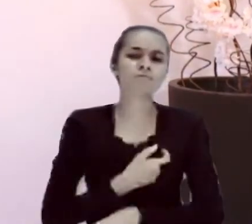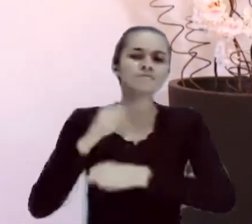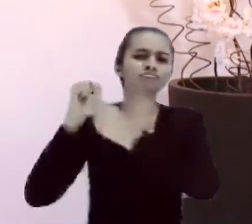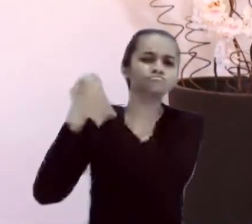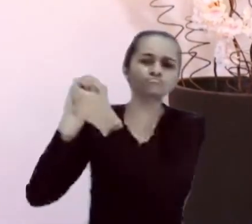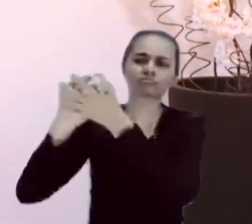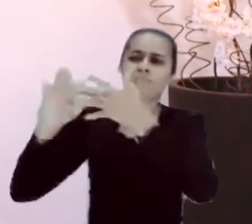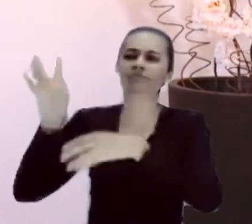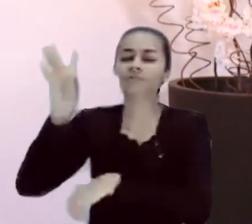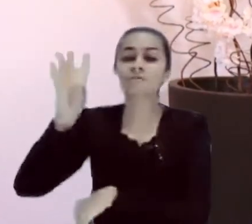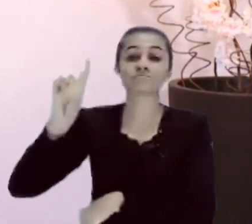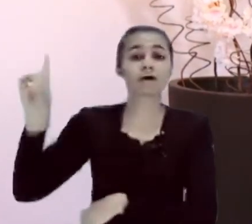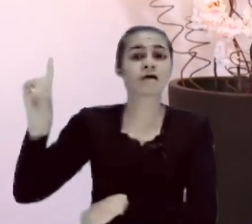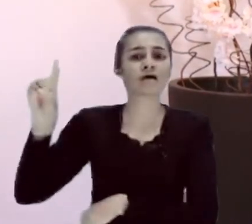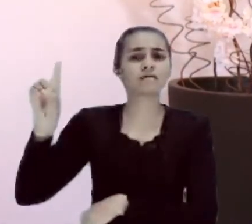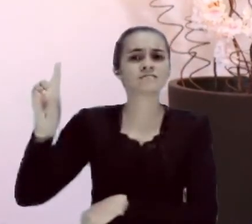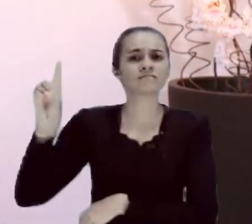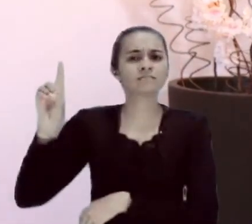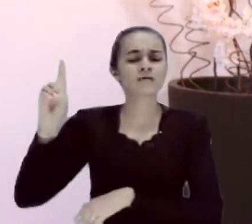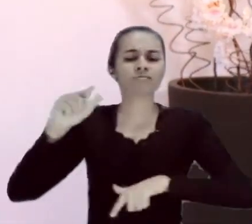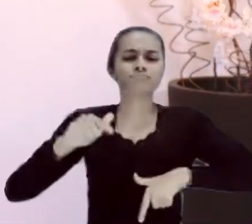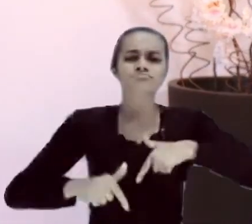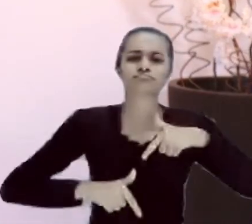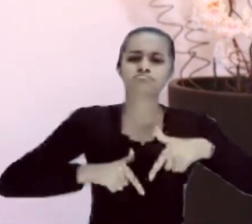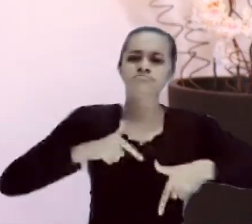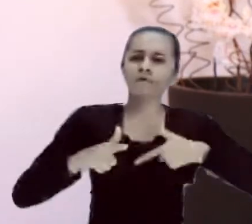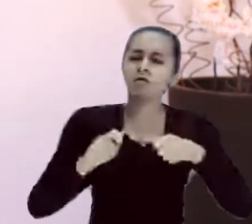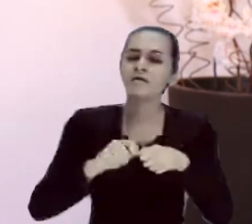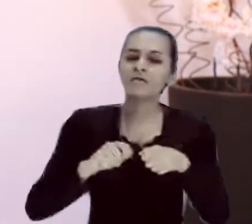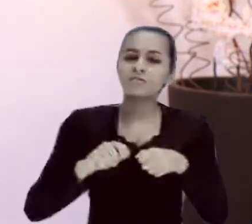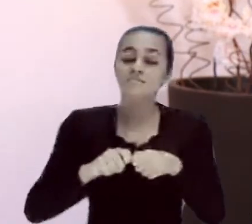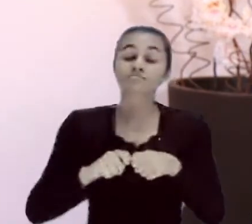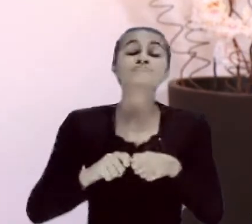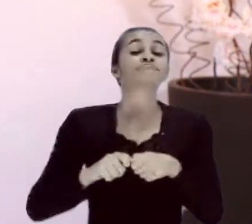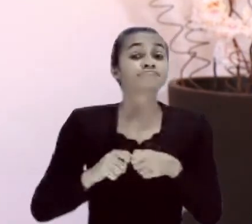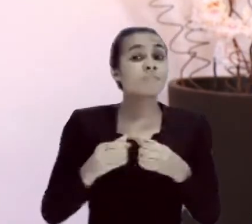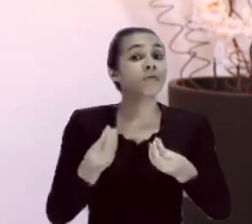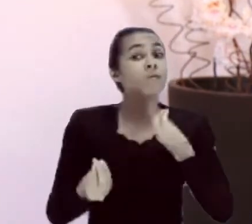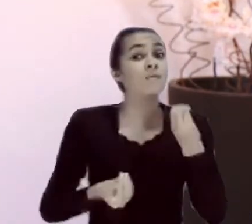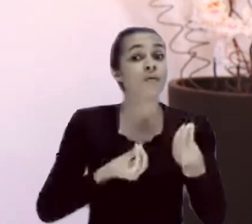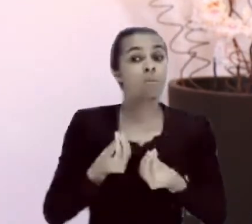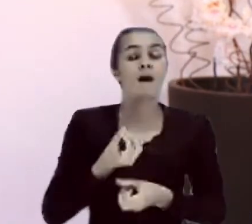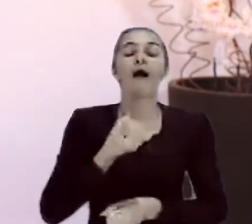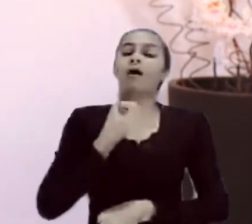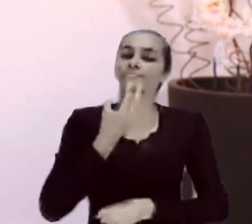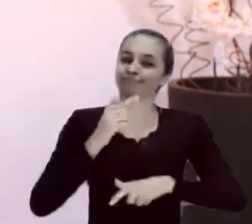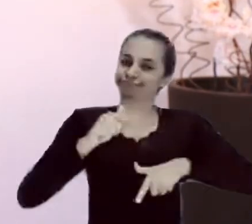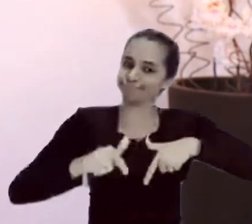através de nossos atos? Através das boas obras. Como é que o mundo vê